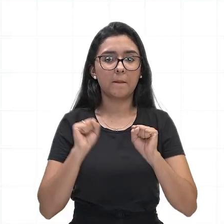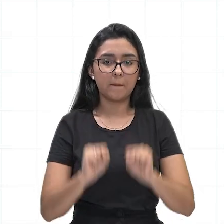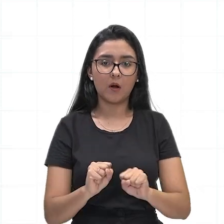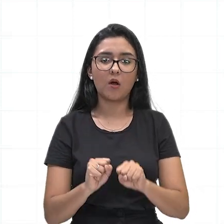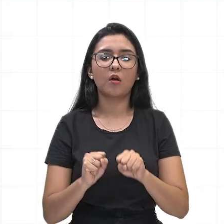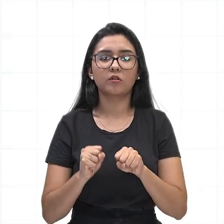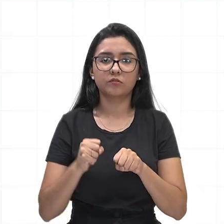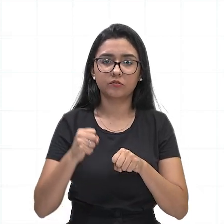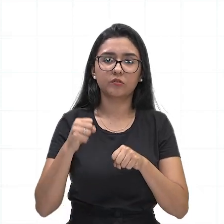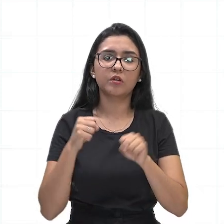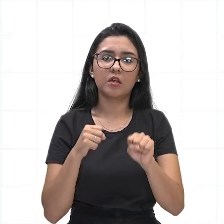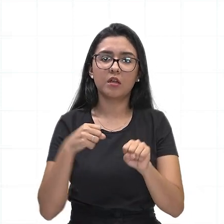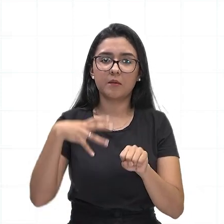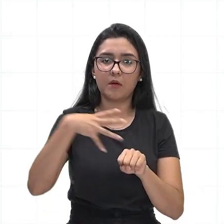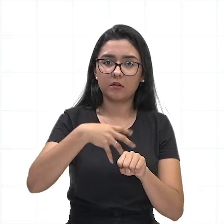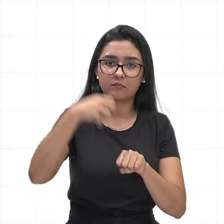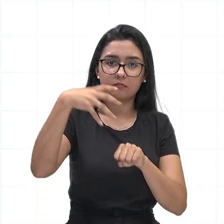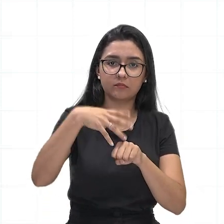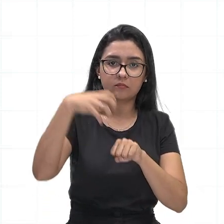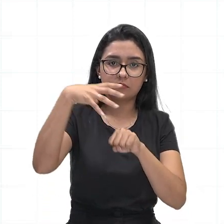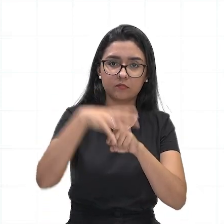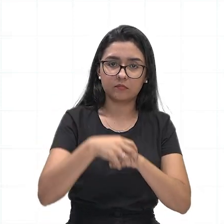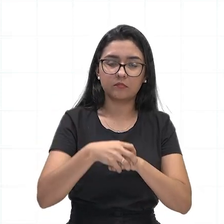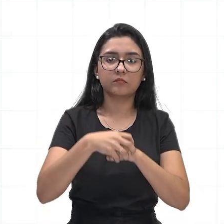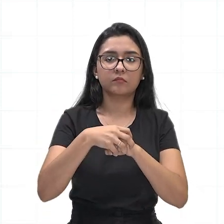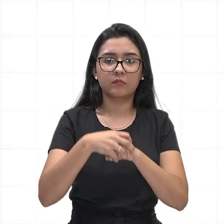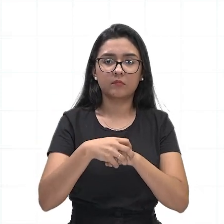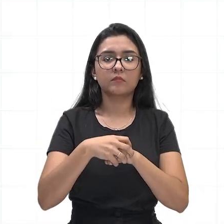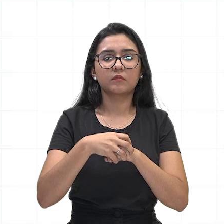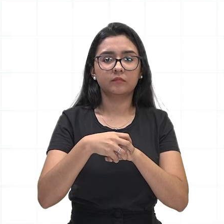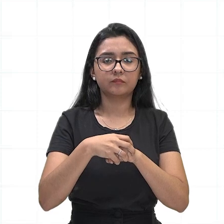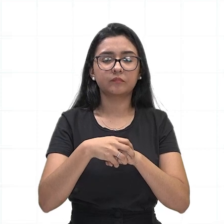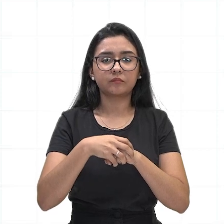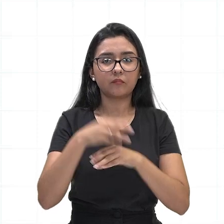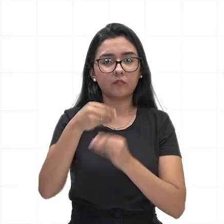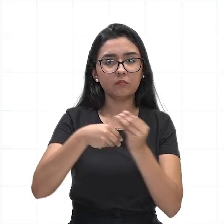enrolar ali os tentáculos dele nos peixes, disparar essa